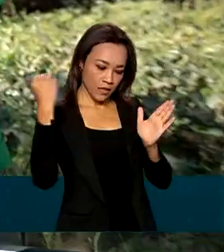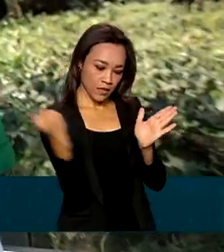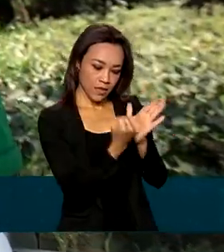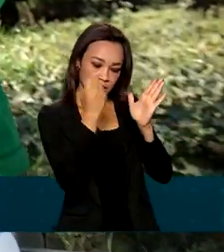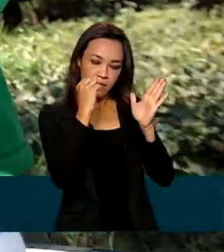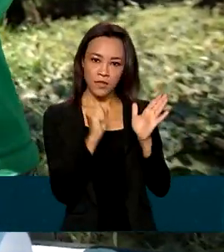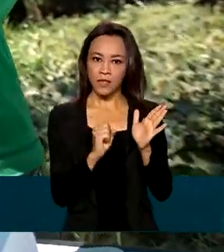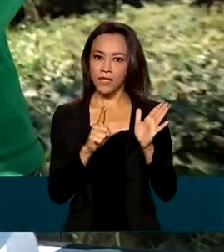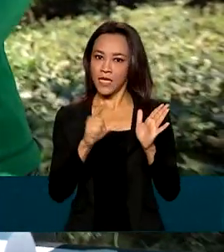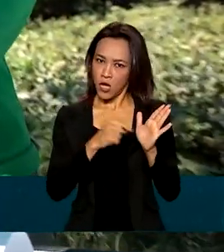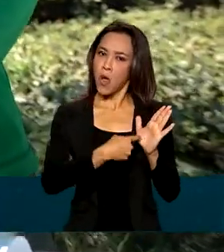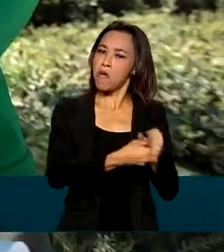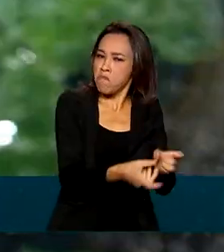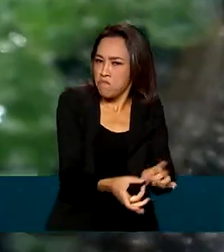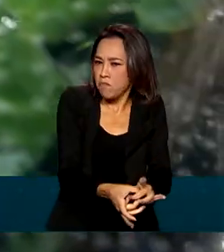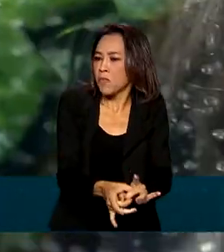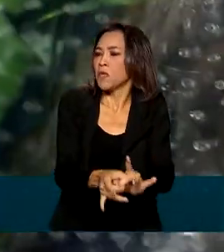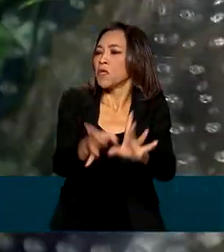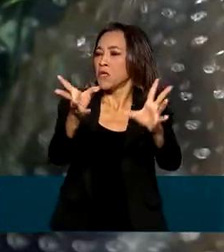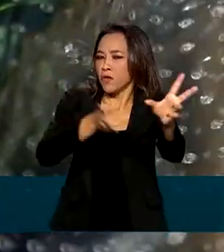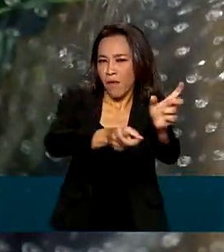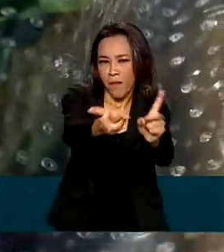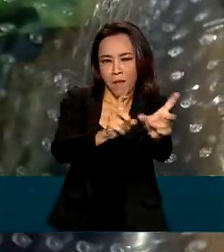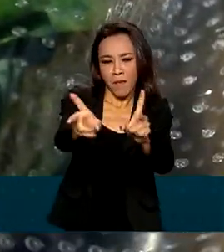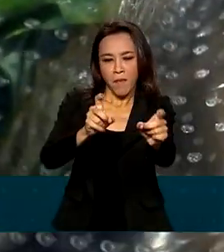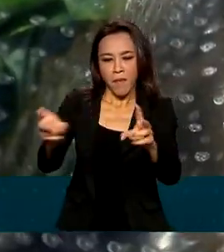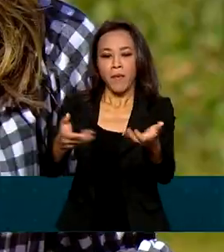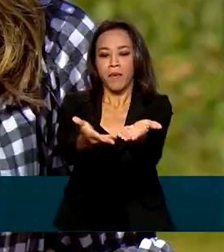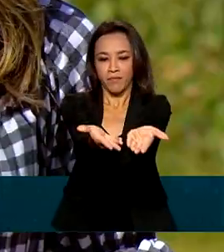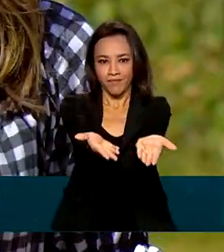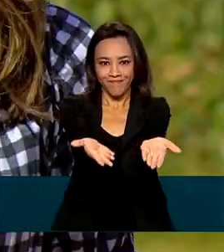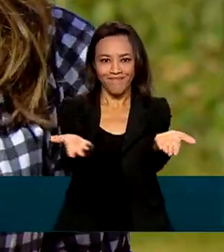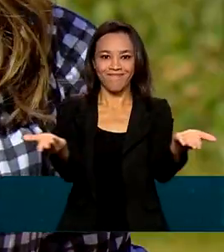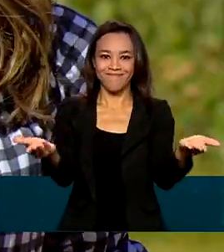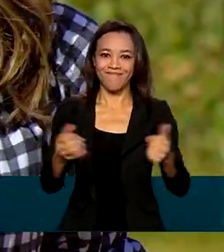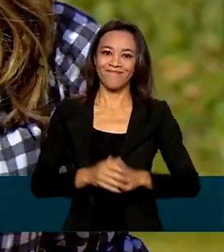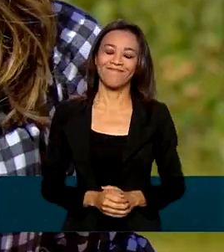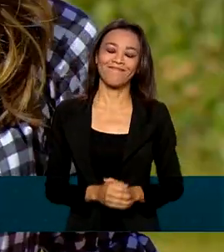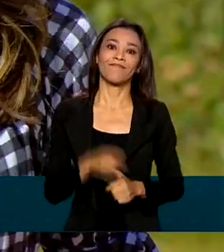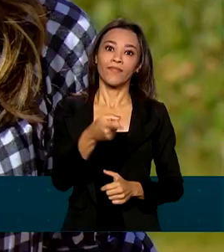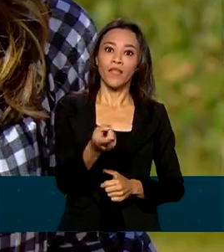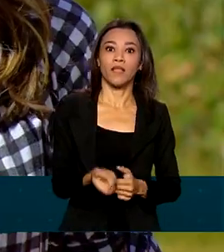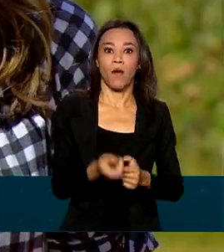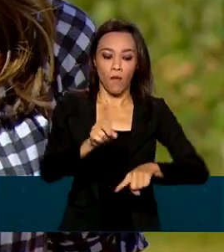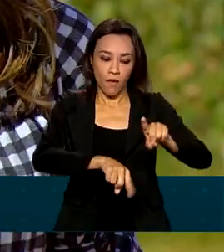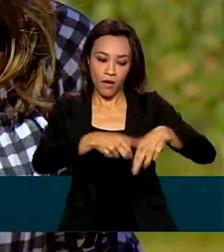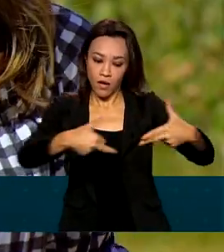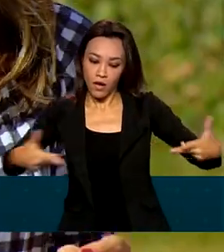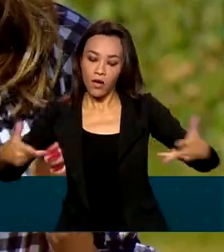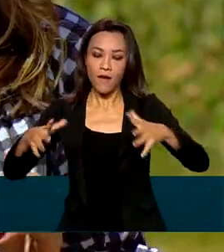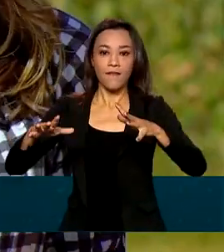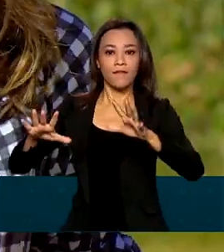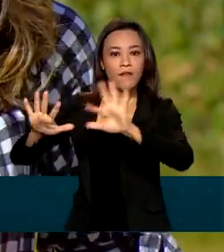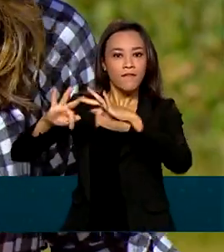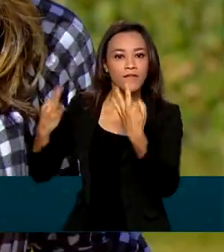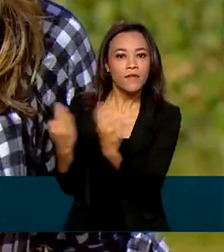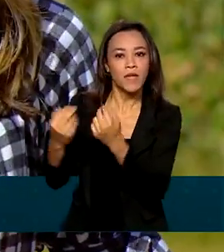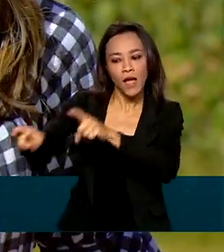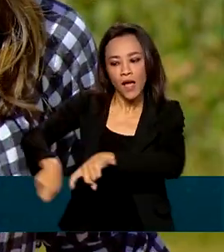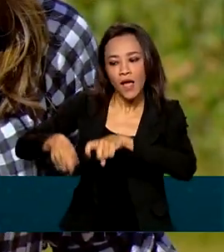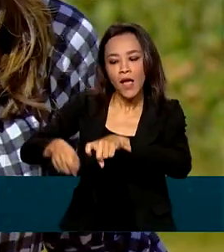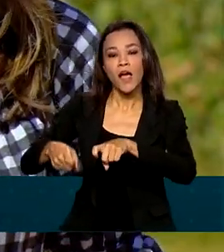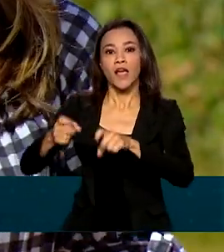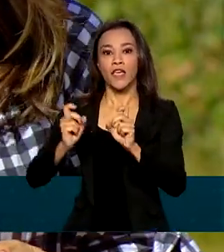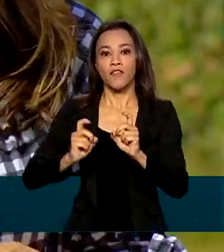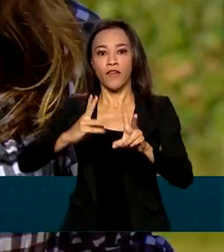e pode ser comercializado com a identificação de seu produtor. Produtos de agricultores familiares que só fazem venda direta